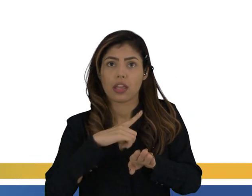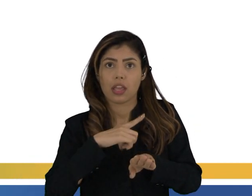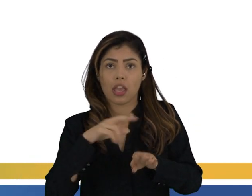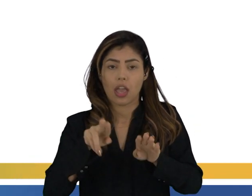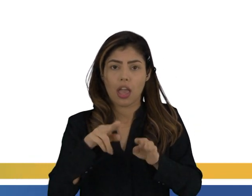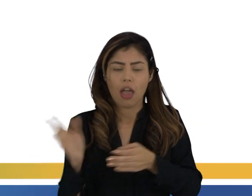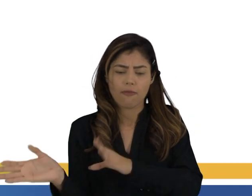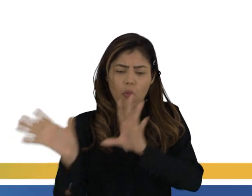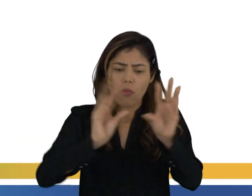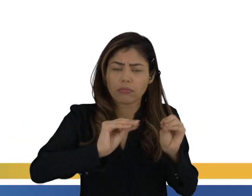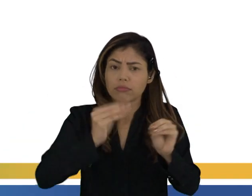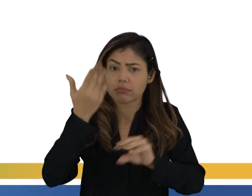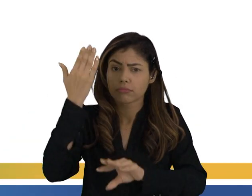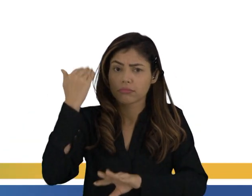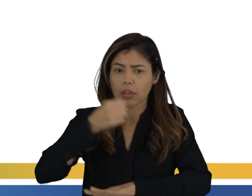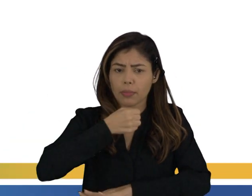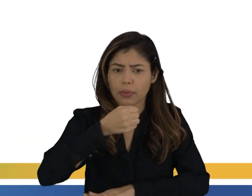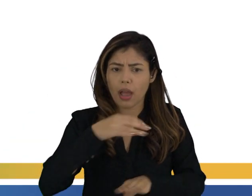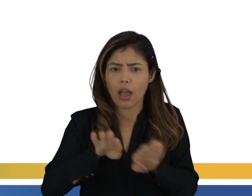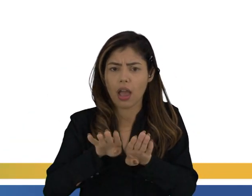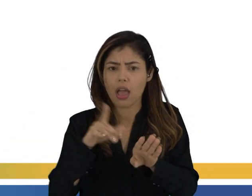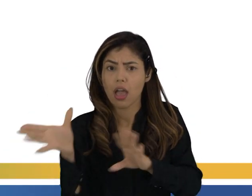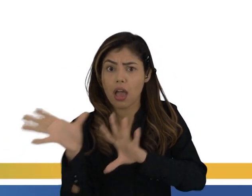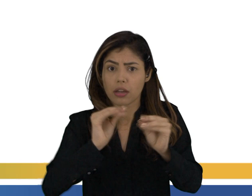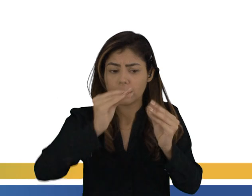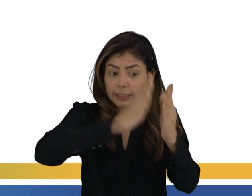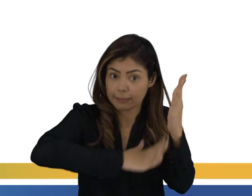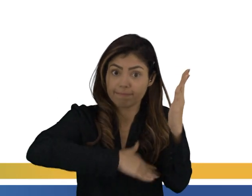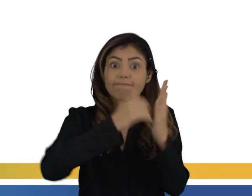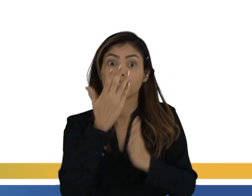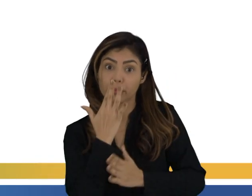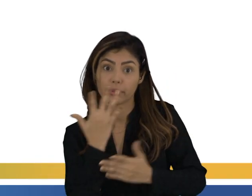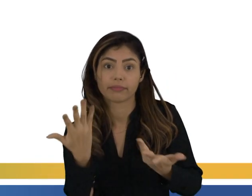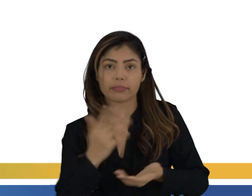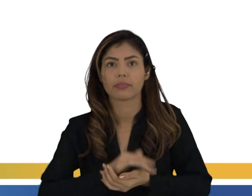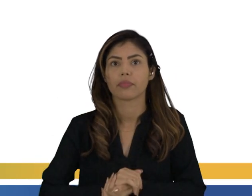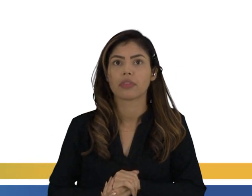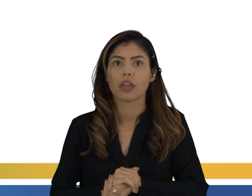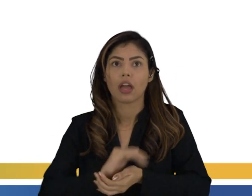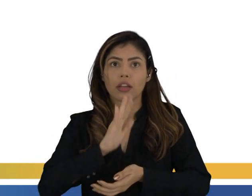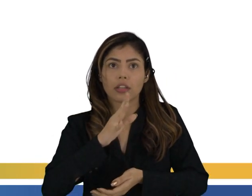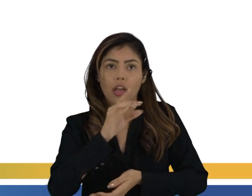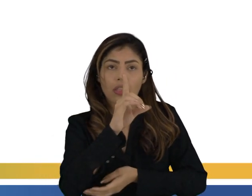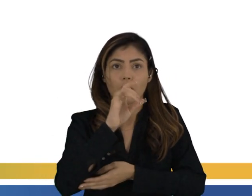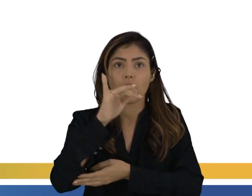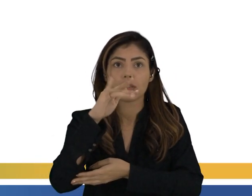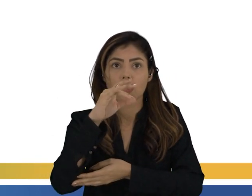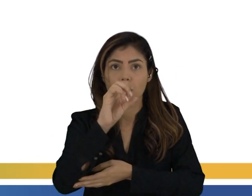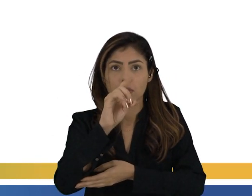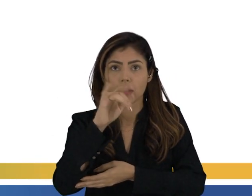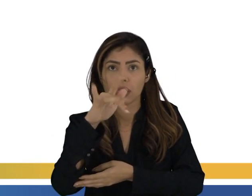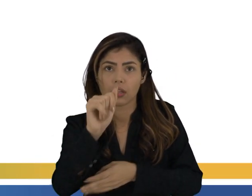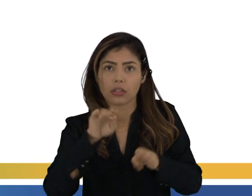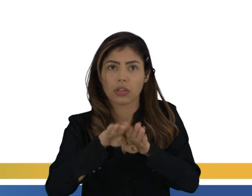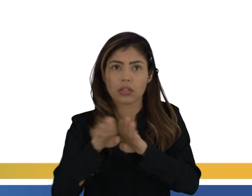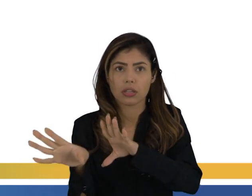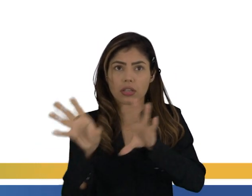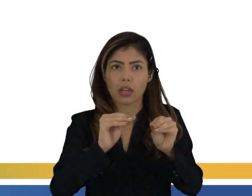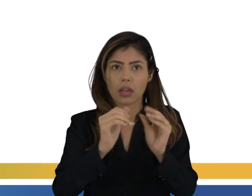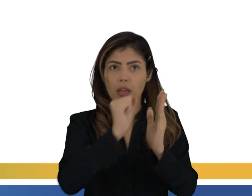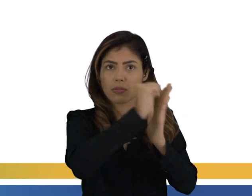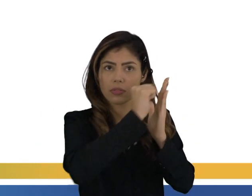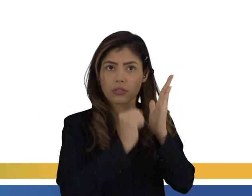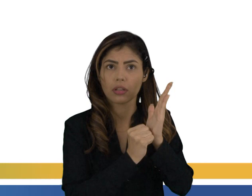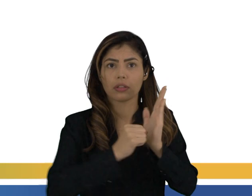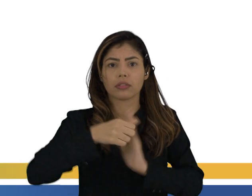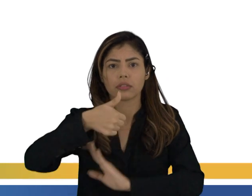antes da imprensa, antes da tinta a óleo. No Ocidente, ela só vai se estabelecer a partir do século